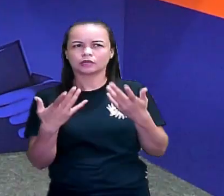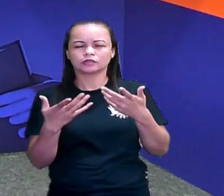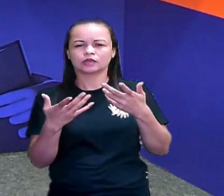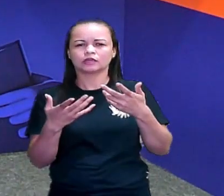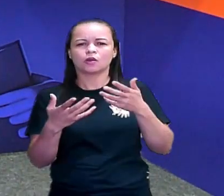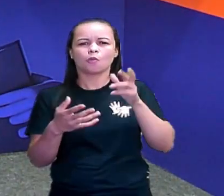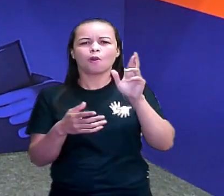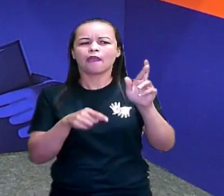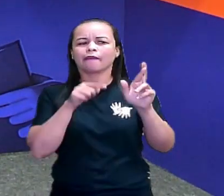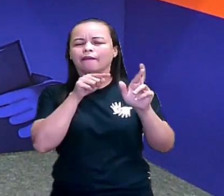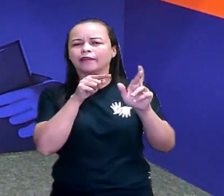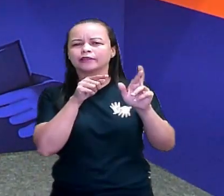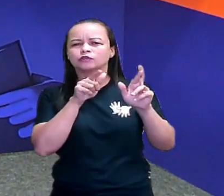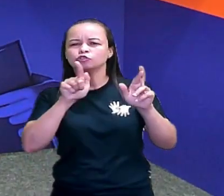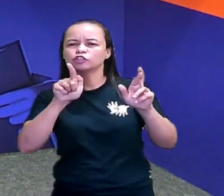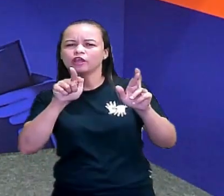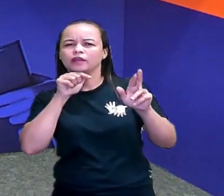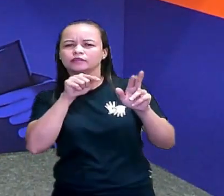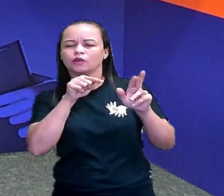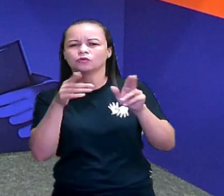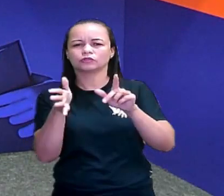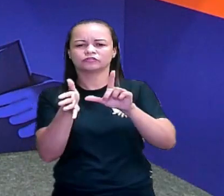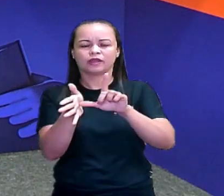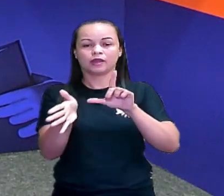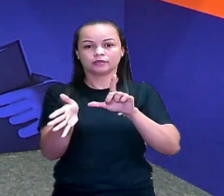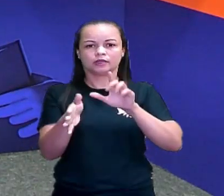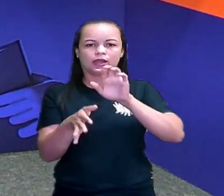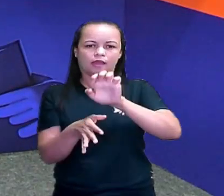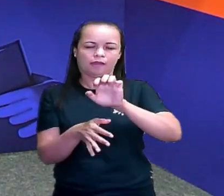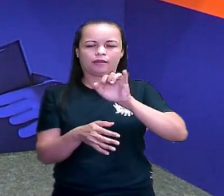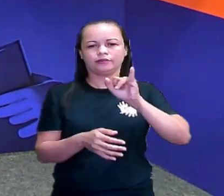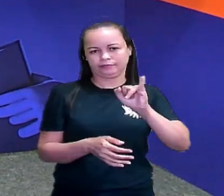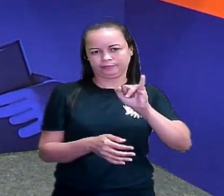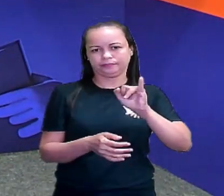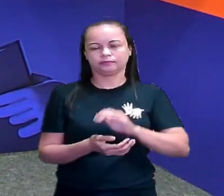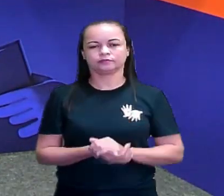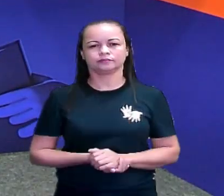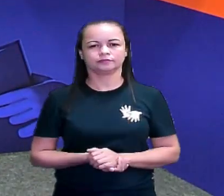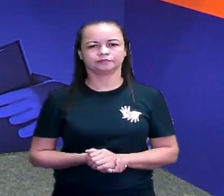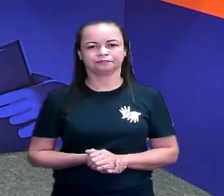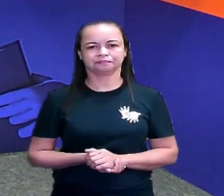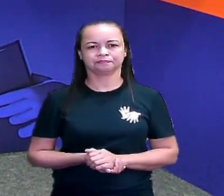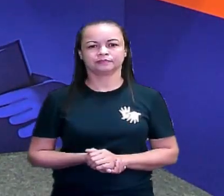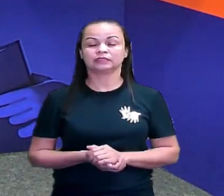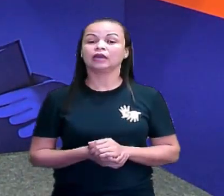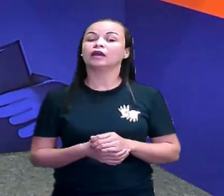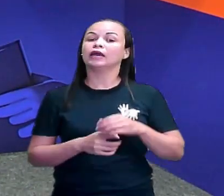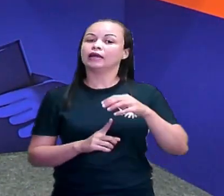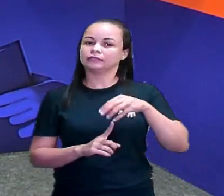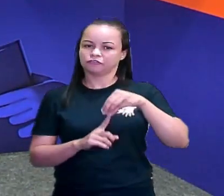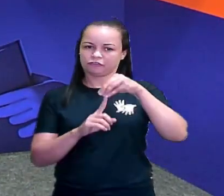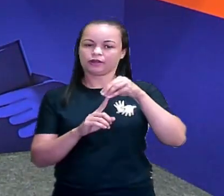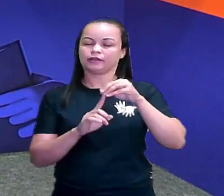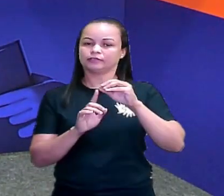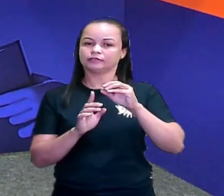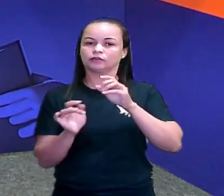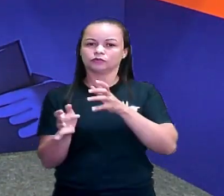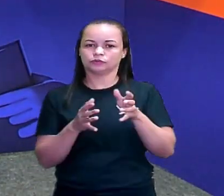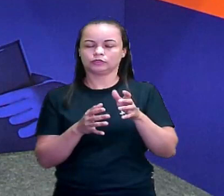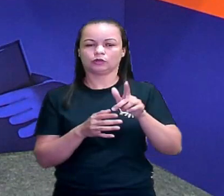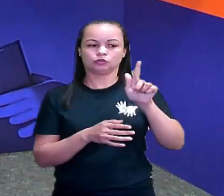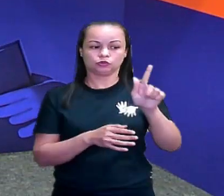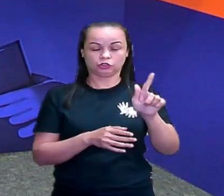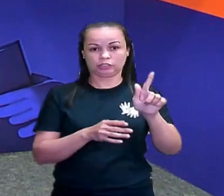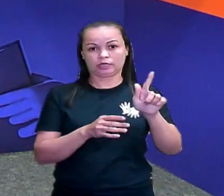de R? Quando ela estiver antes das vogais E e I. Essa vai ser a única diferença do G